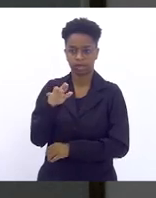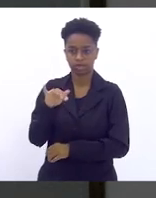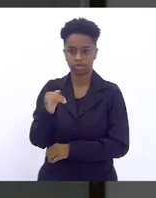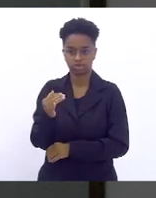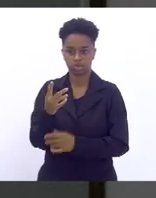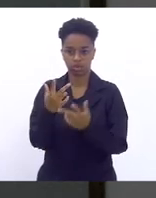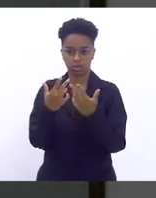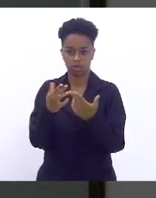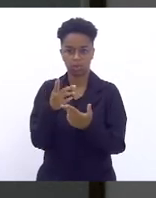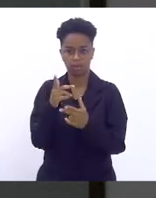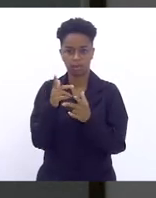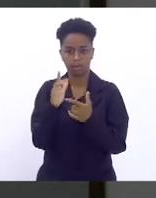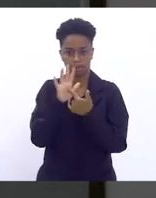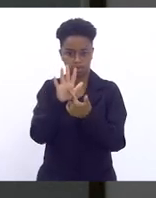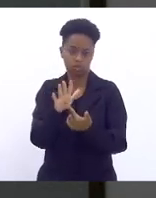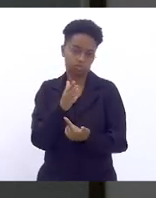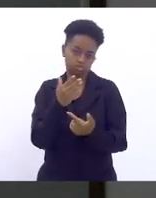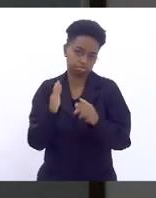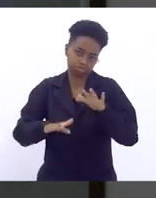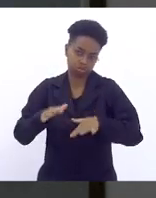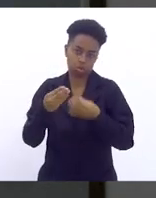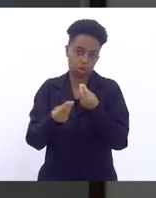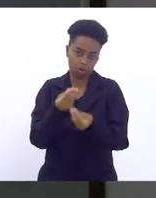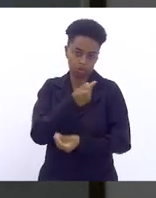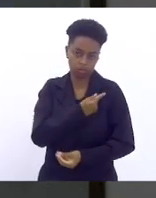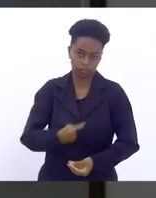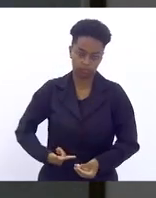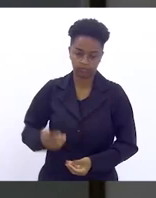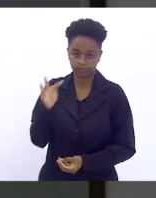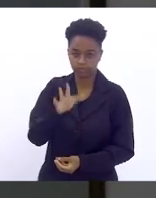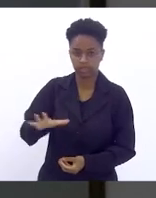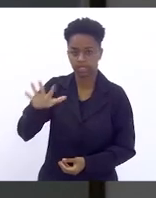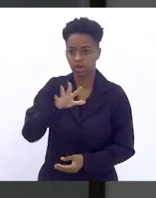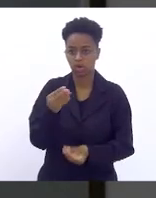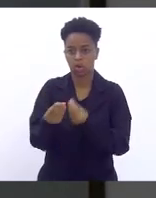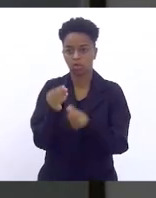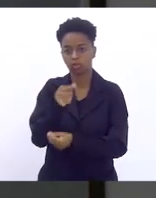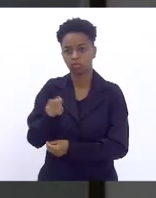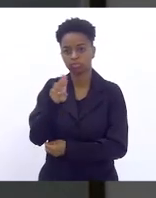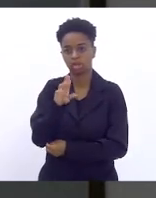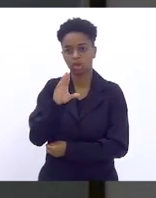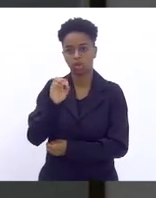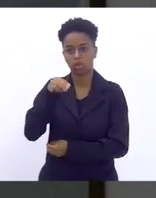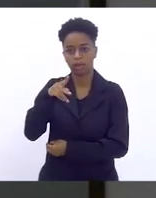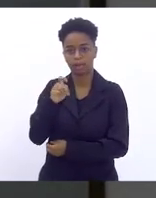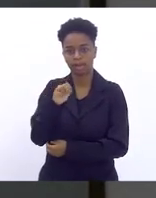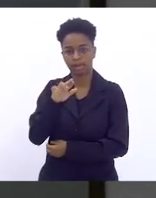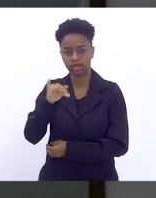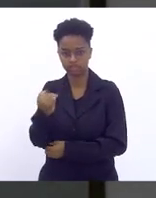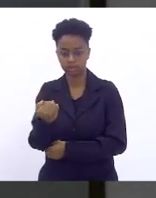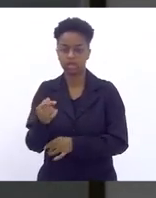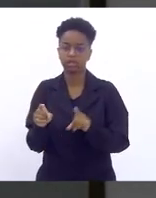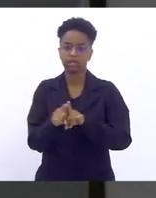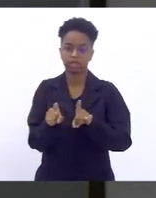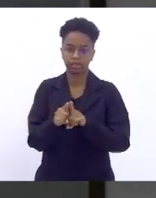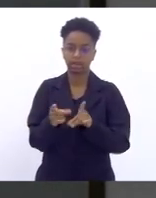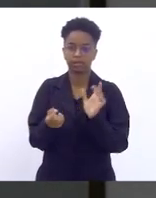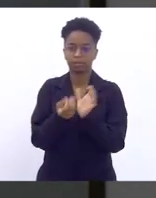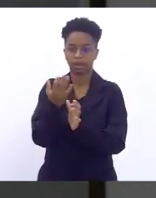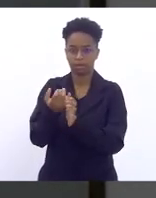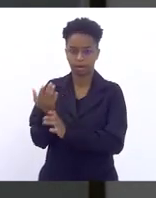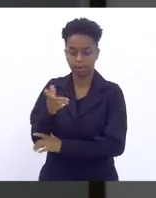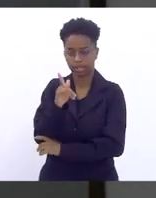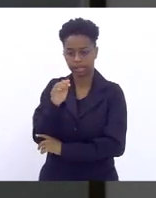Depende Como o governo federal quer recompor a com crédito só vamos ter o gás o potencial de aproveitamento da produção de gás